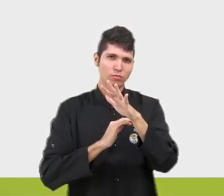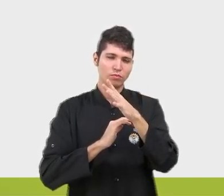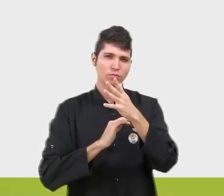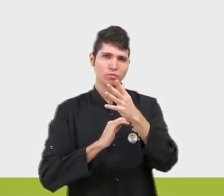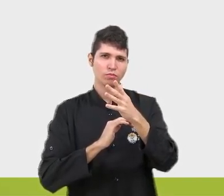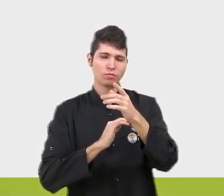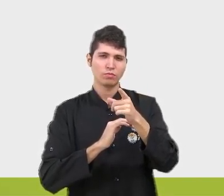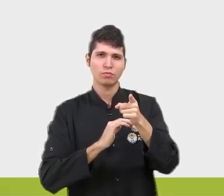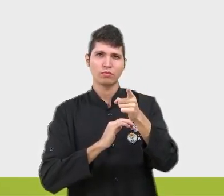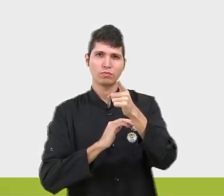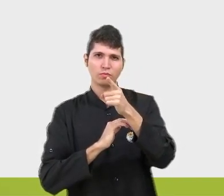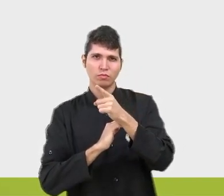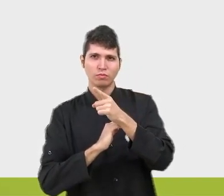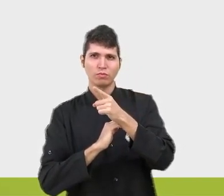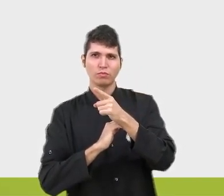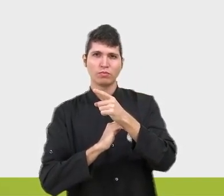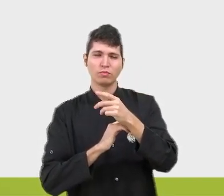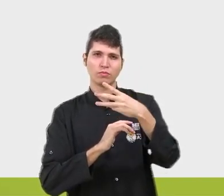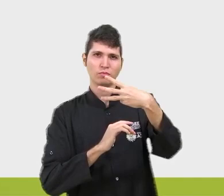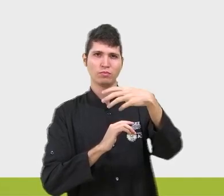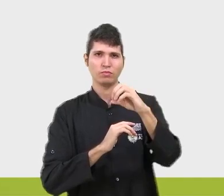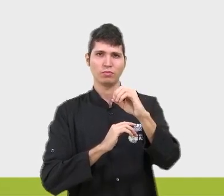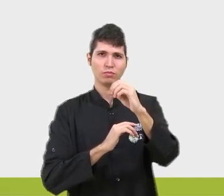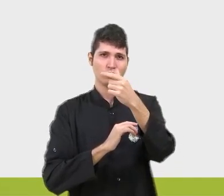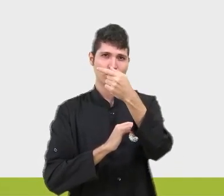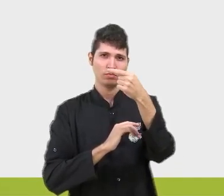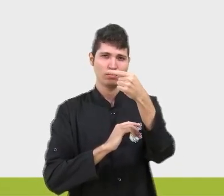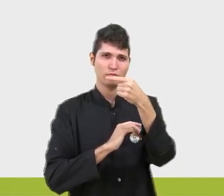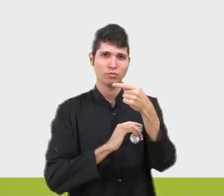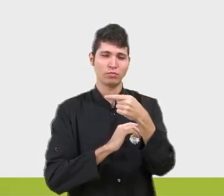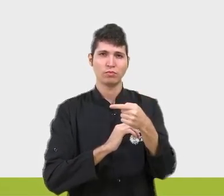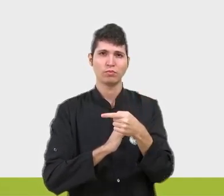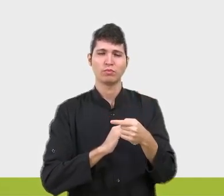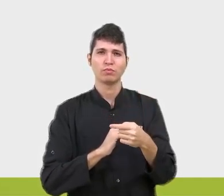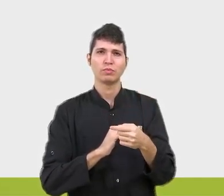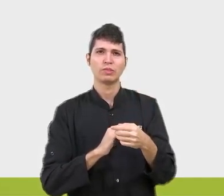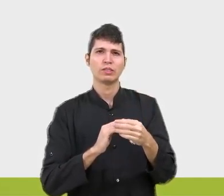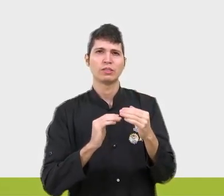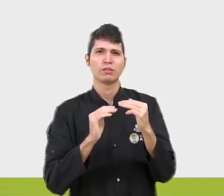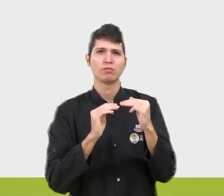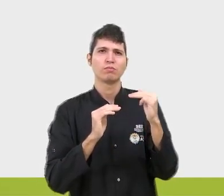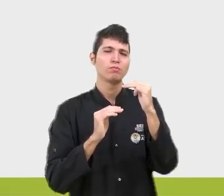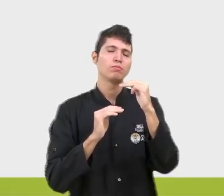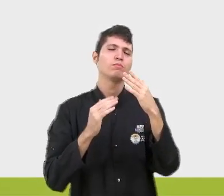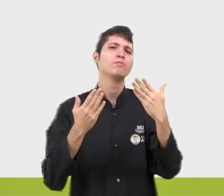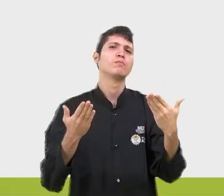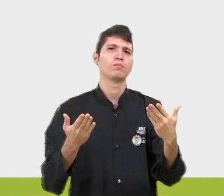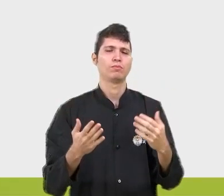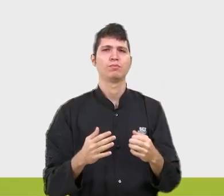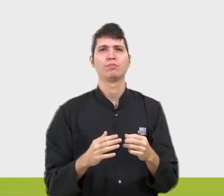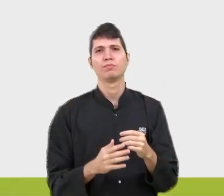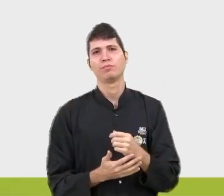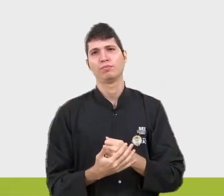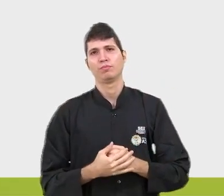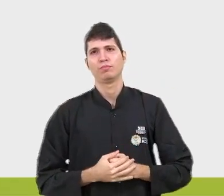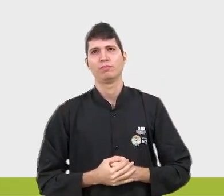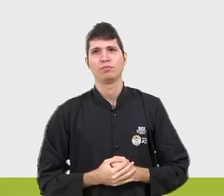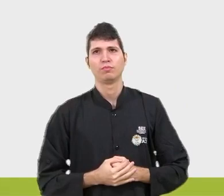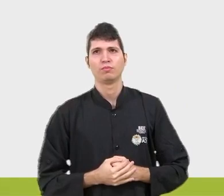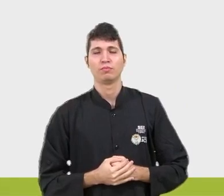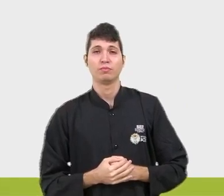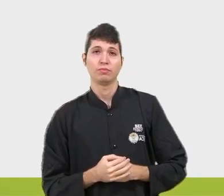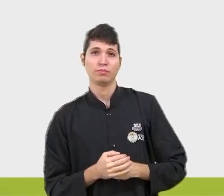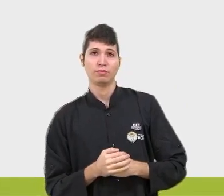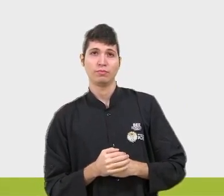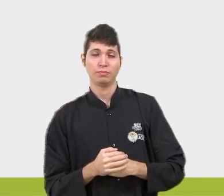vou fazer um texto de 30 linhas, 20 linhas, então qual é a média, professora? Então, onde está essa parte aqui